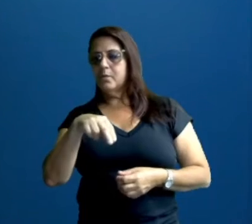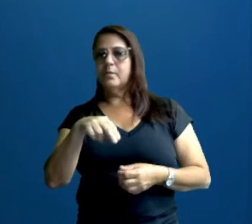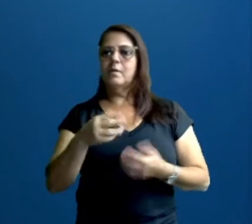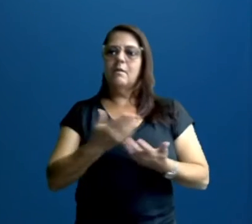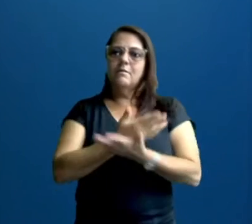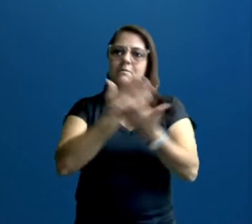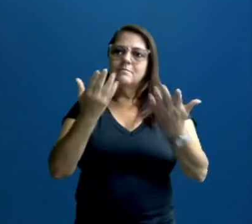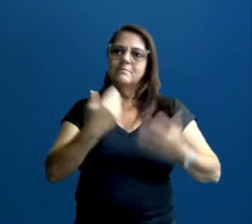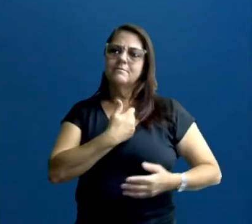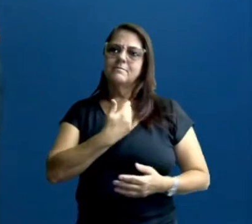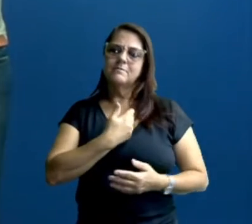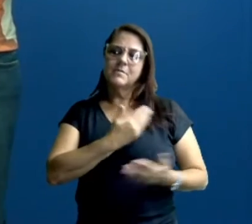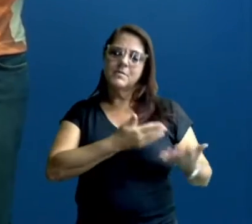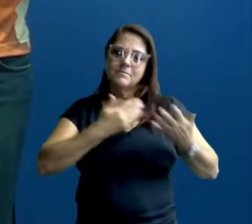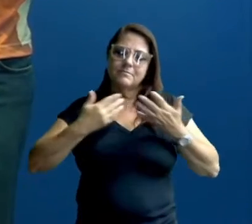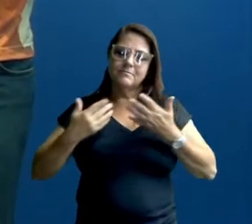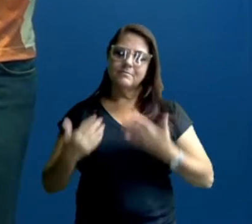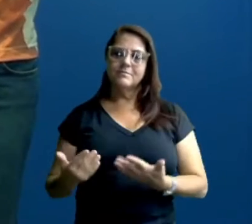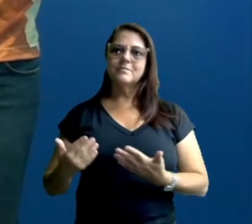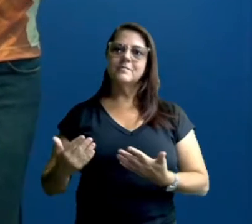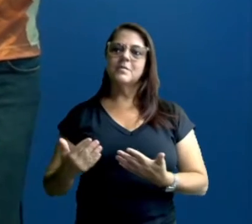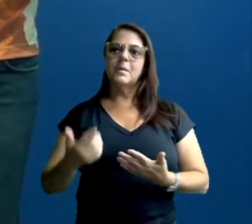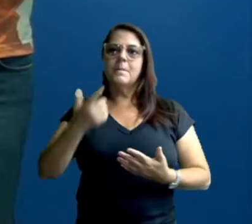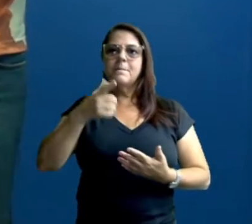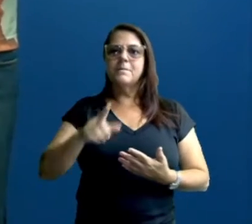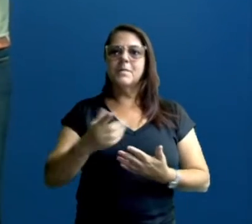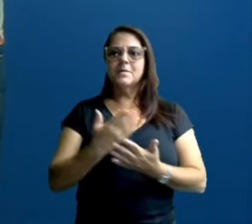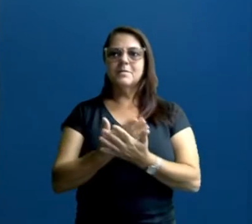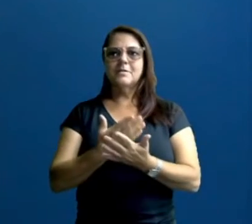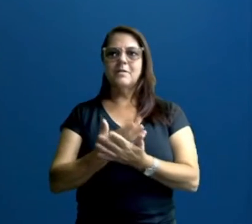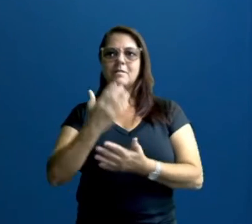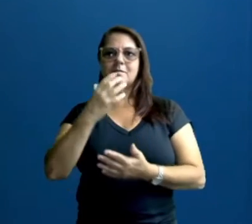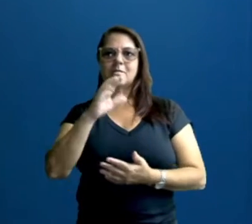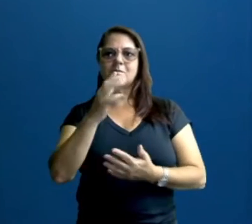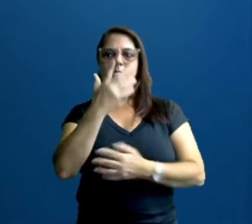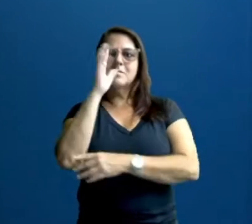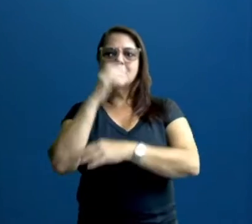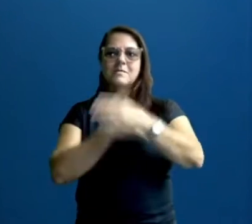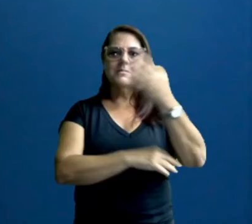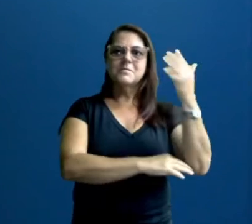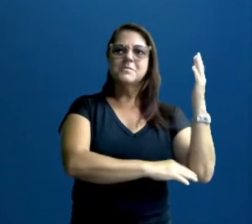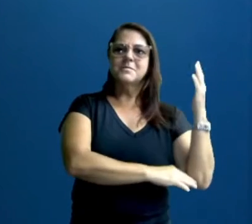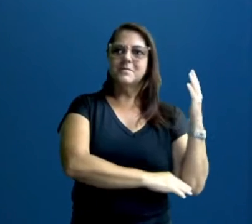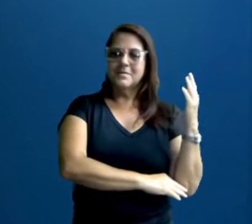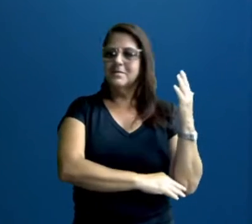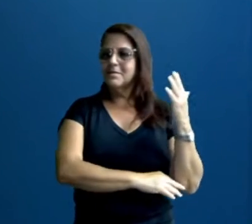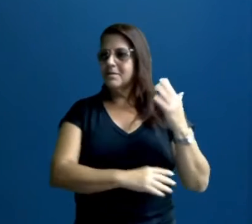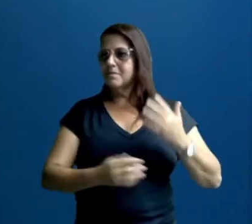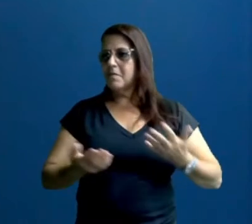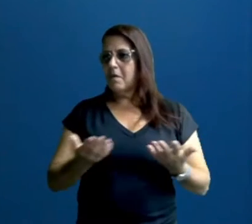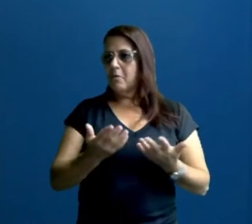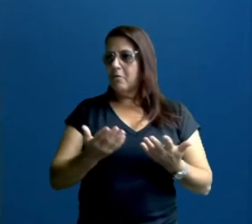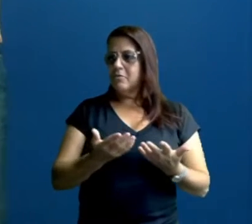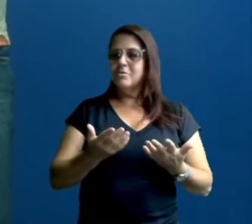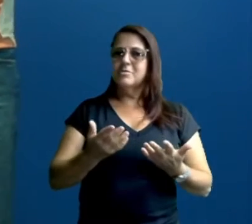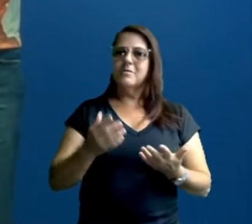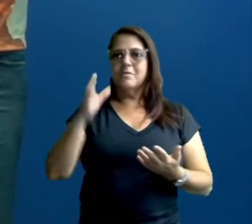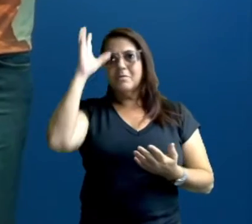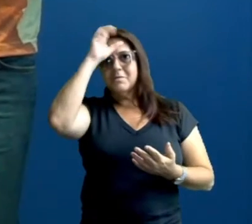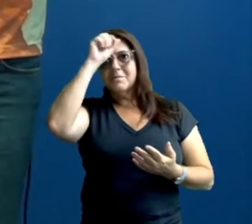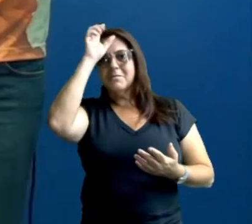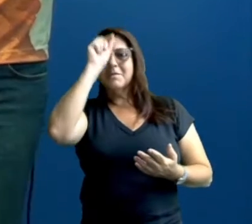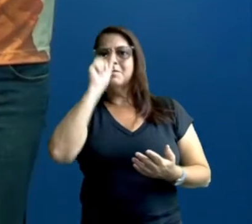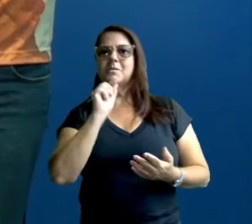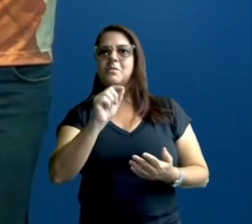Queridos alunos da EJA, sejam bem-vindos em mais uma aula de Ciências da Natureza. Nessa nossa aula, nós